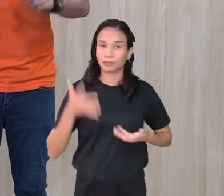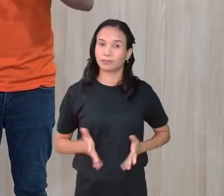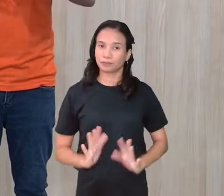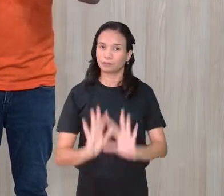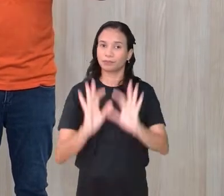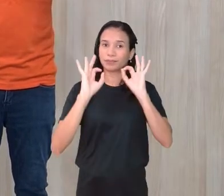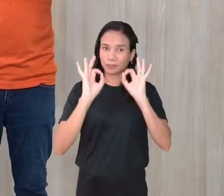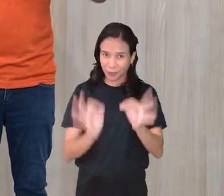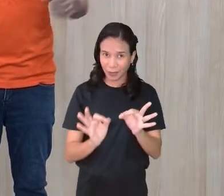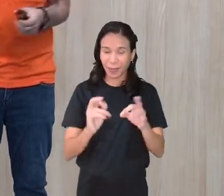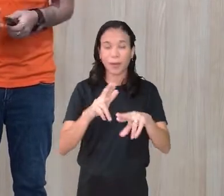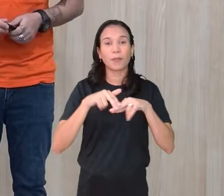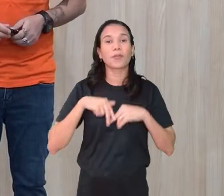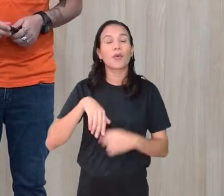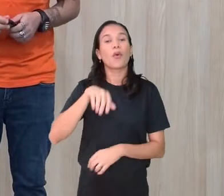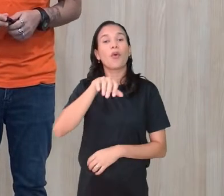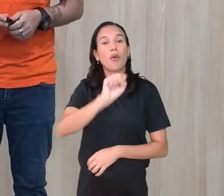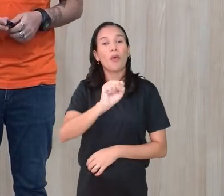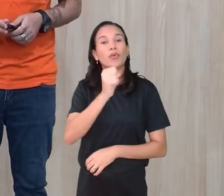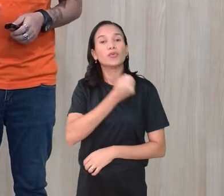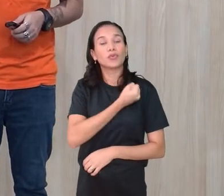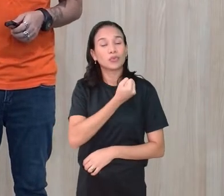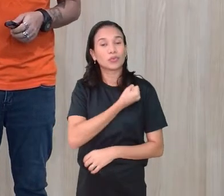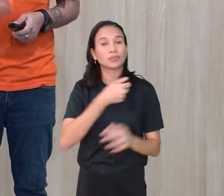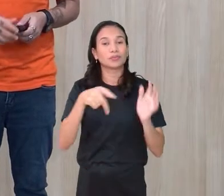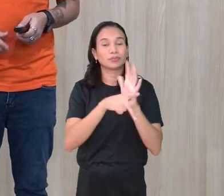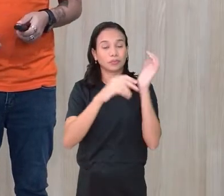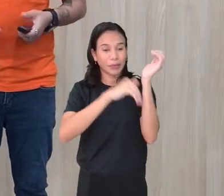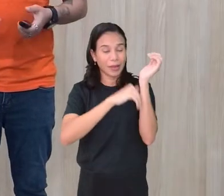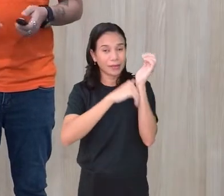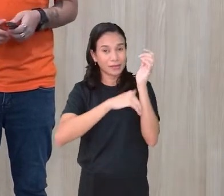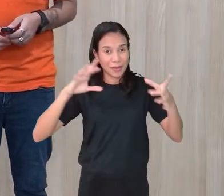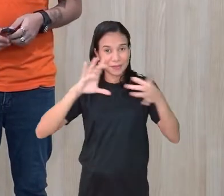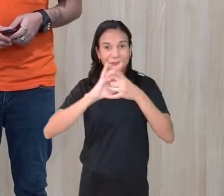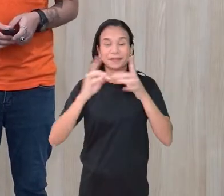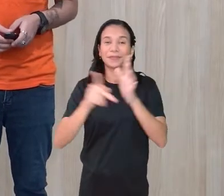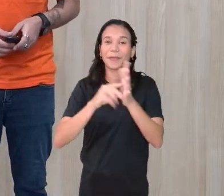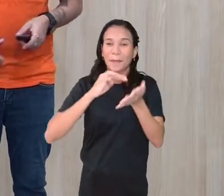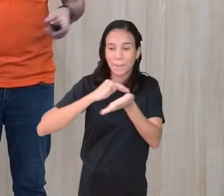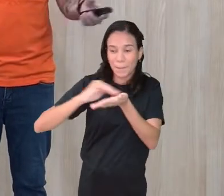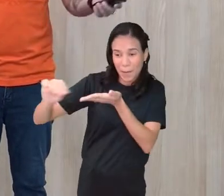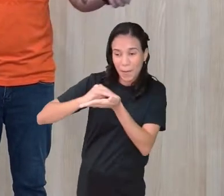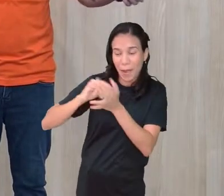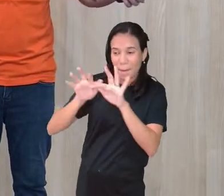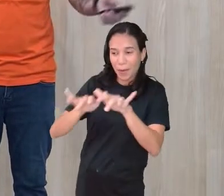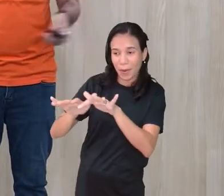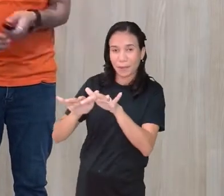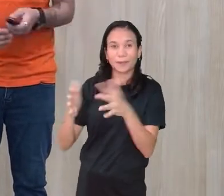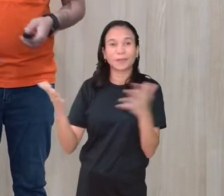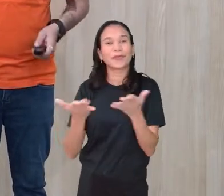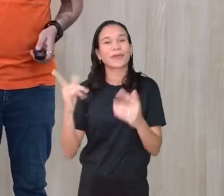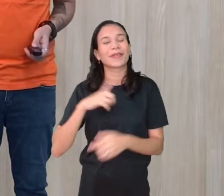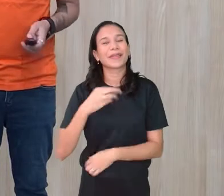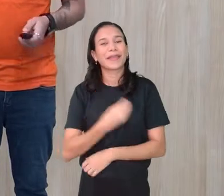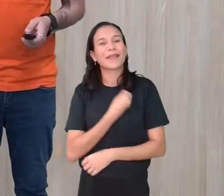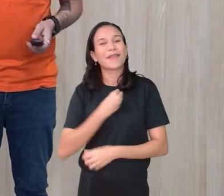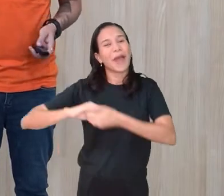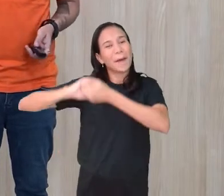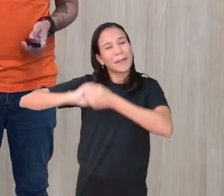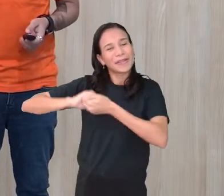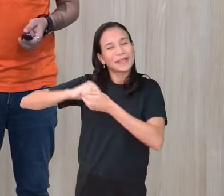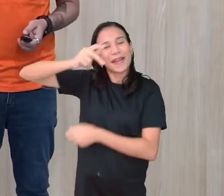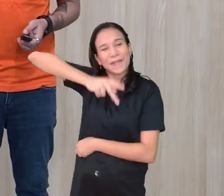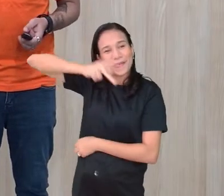tá certo? Então, 8 números lá da tua senha, se conecta aí, manda mensagem pra gente. E hoje eu estou aqui, parceria com a minha